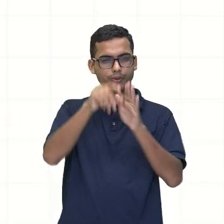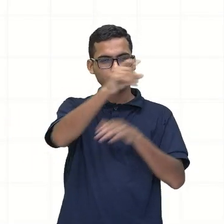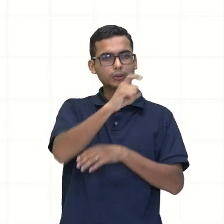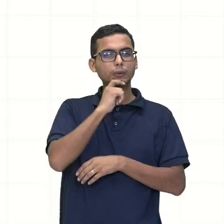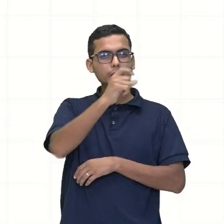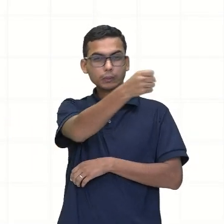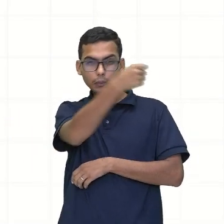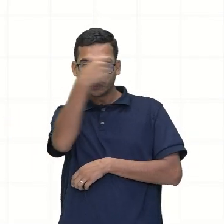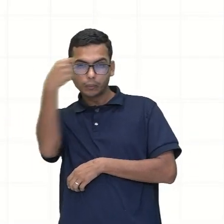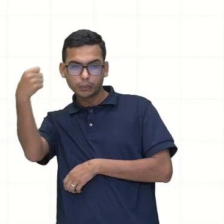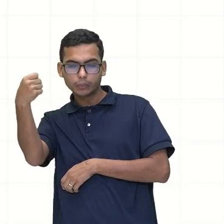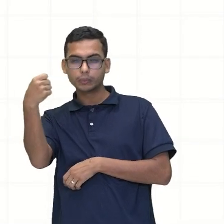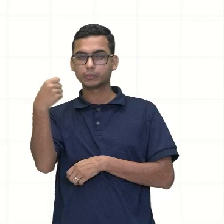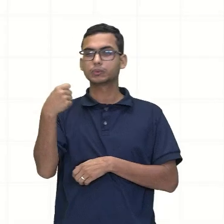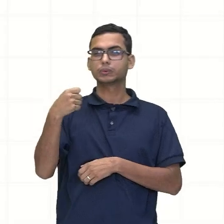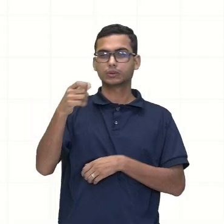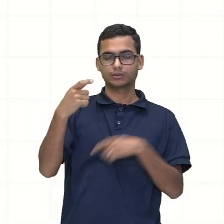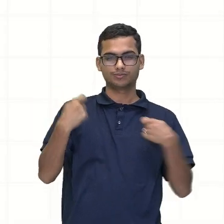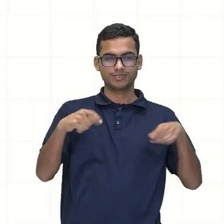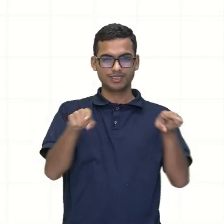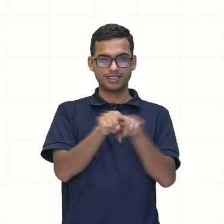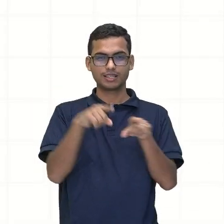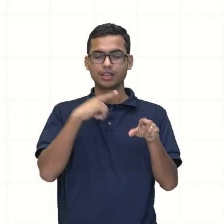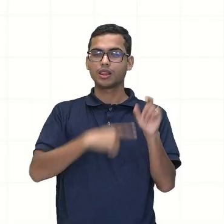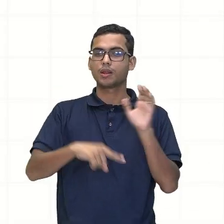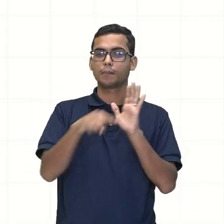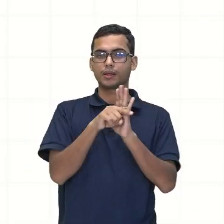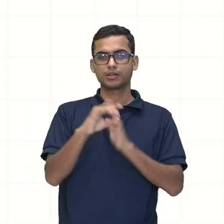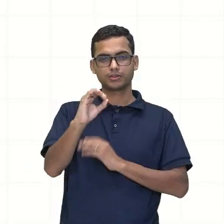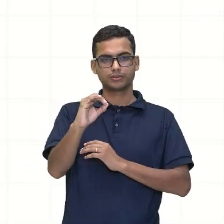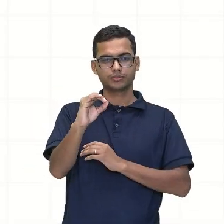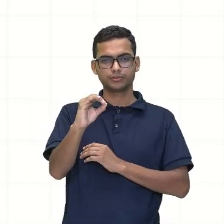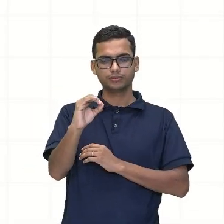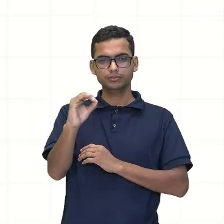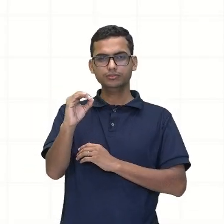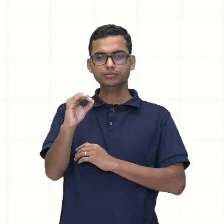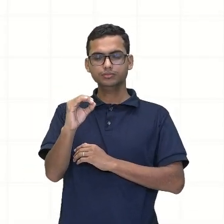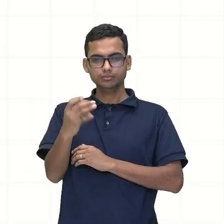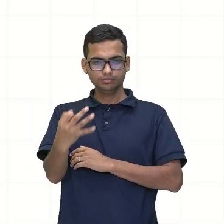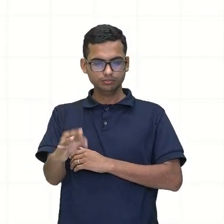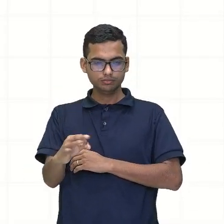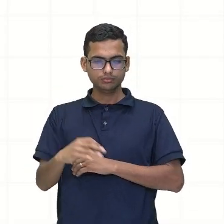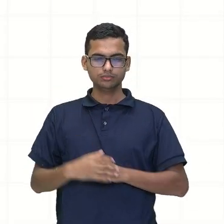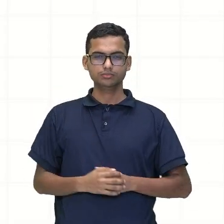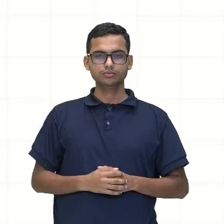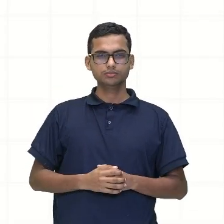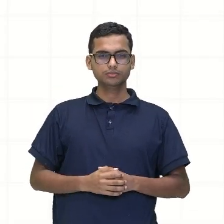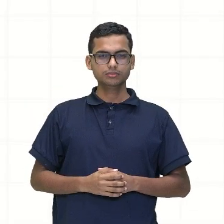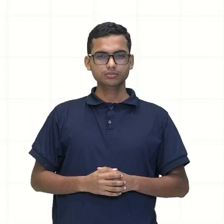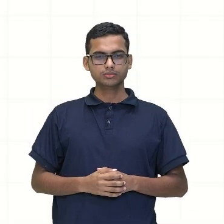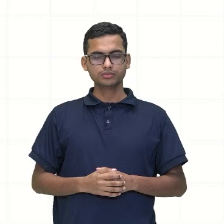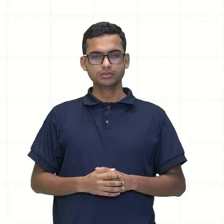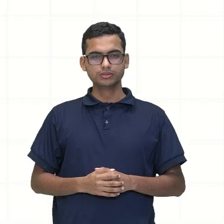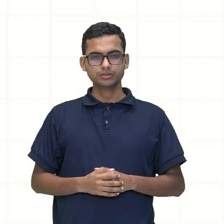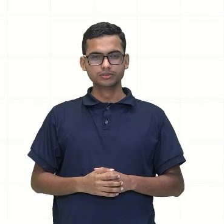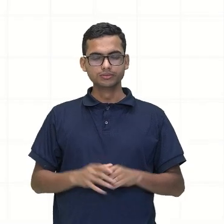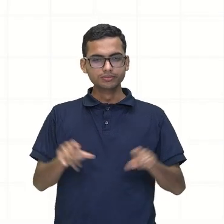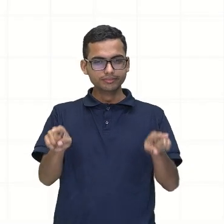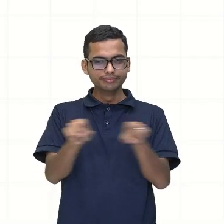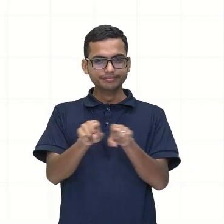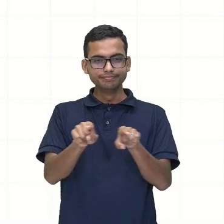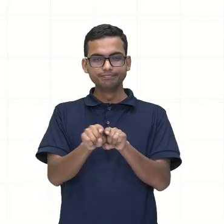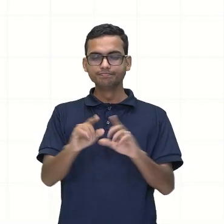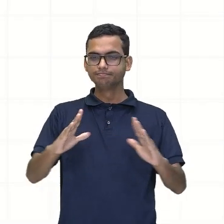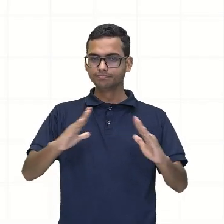estar abaixo de 0 graus, tá? E também temos aí em casa,